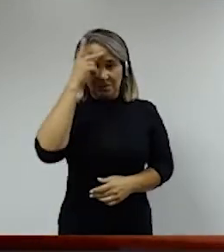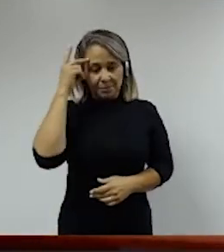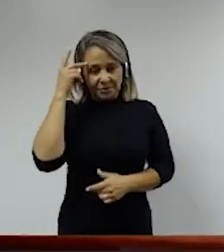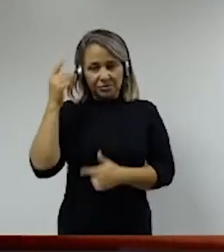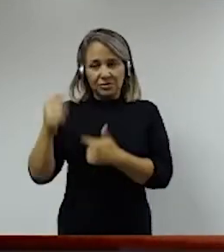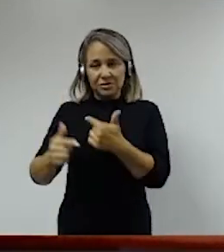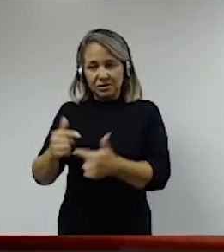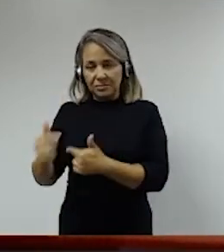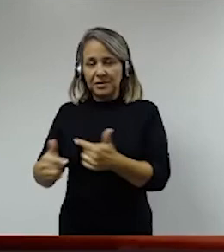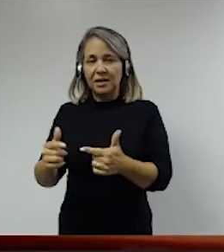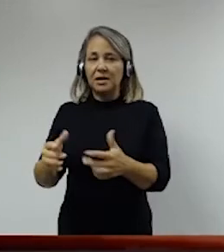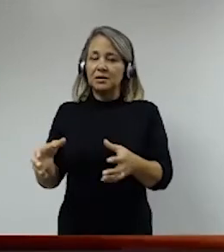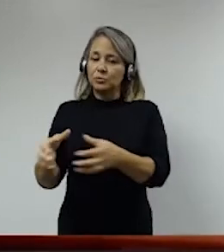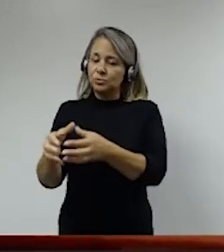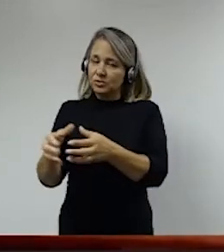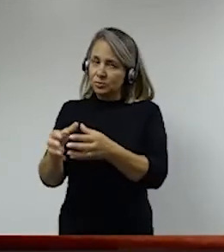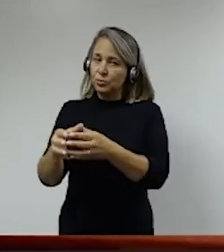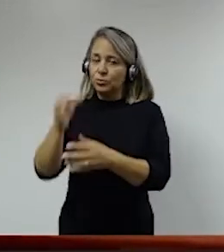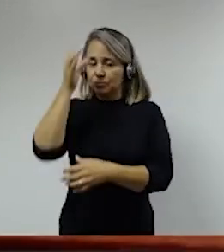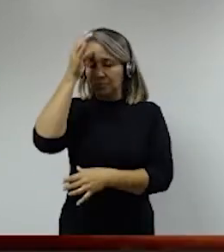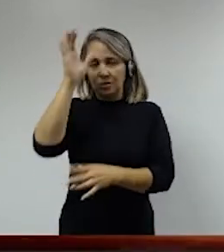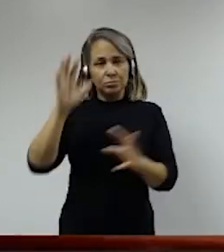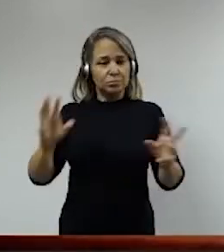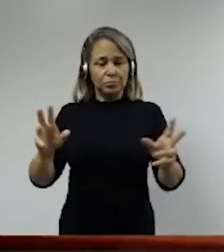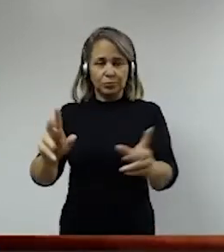setor cultural como um todo. Então,